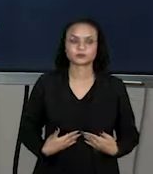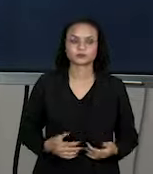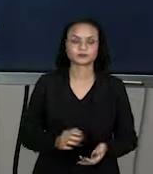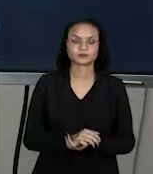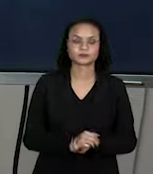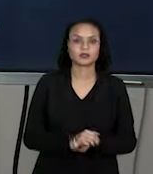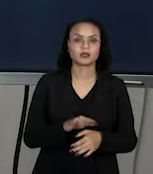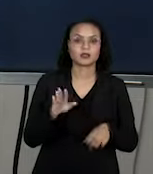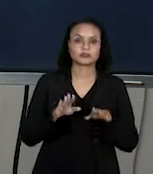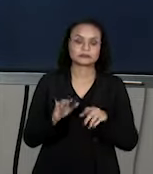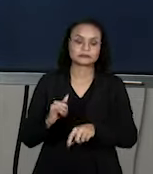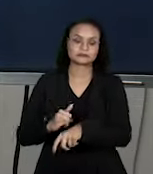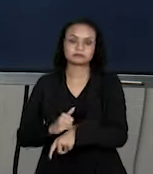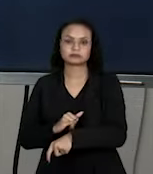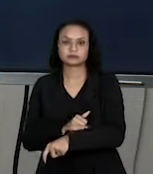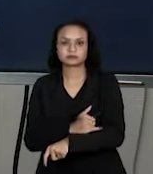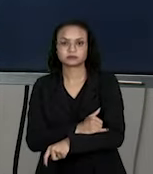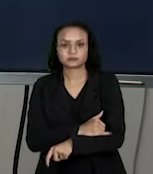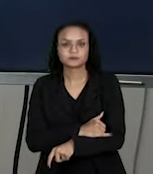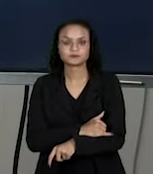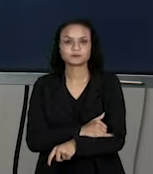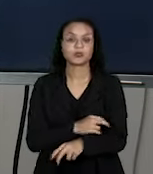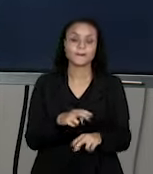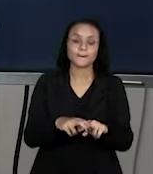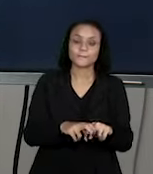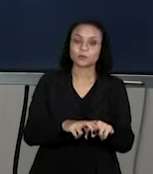de peso por causa